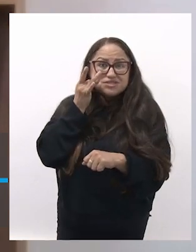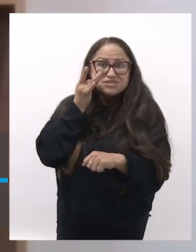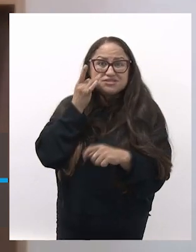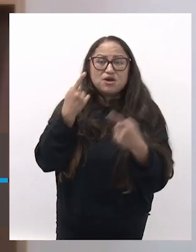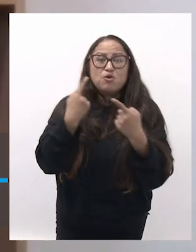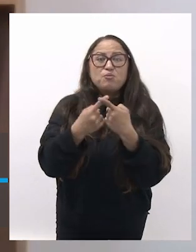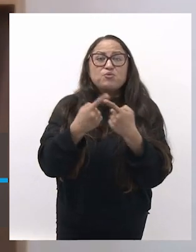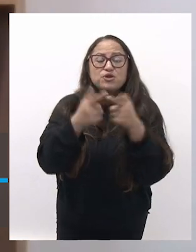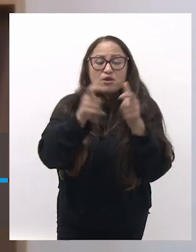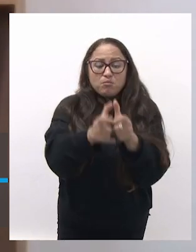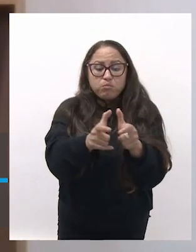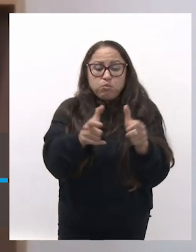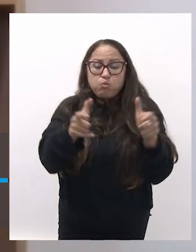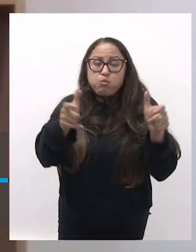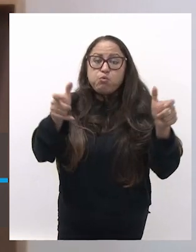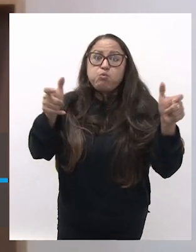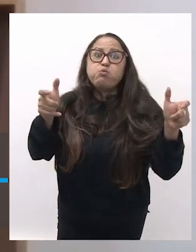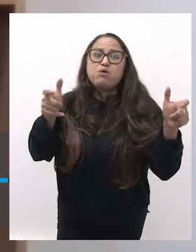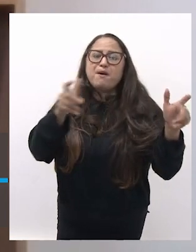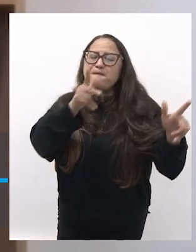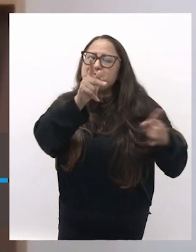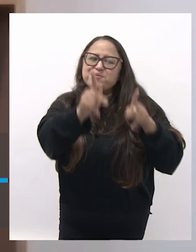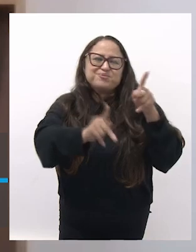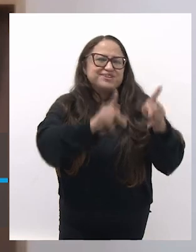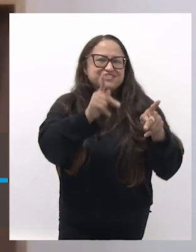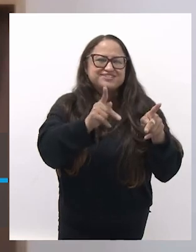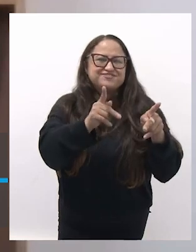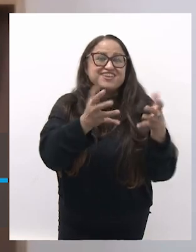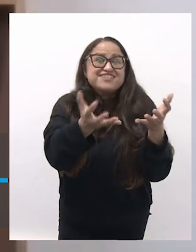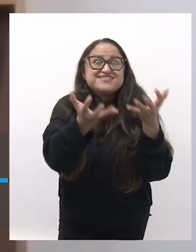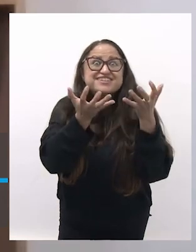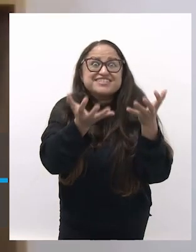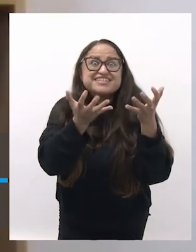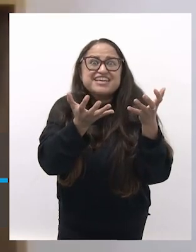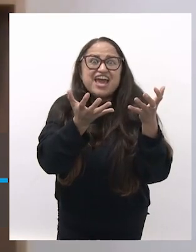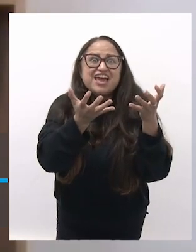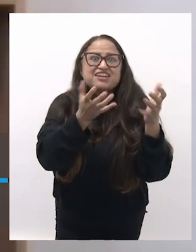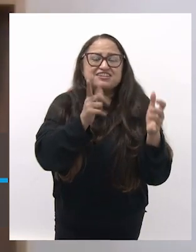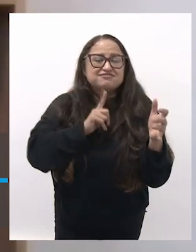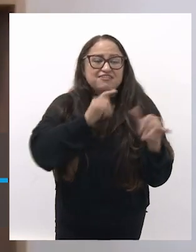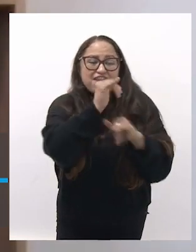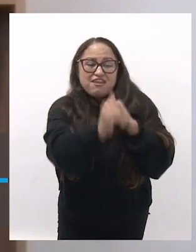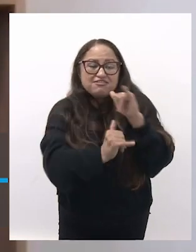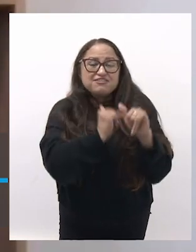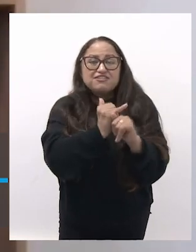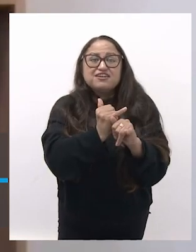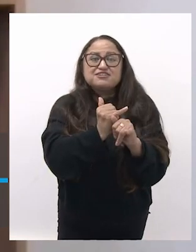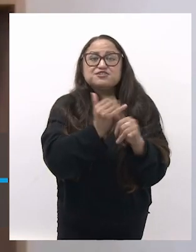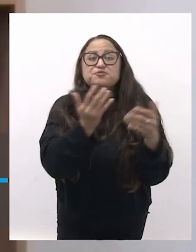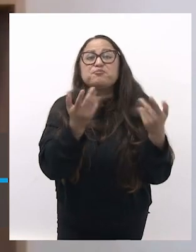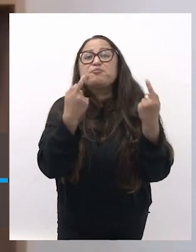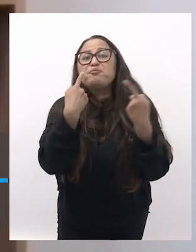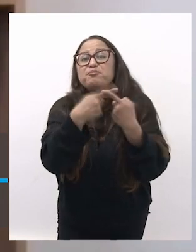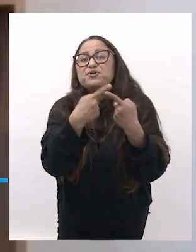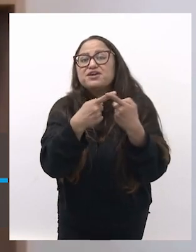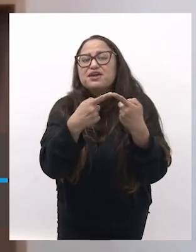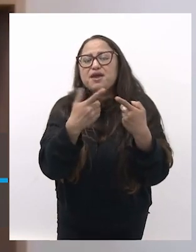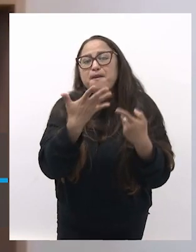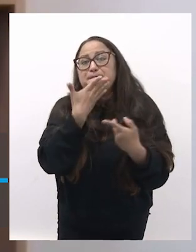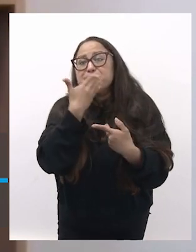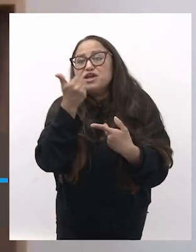do público. E o público pede muito que continue no online para poder participar, né, com mais